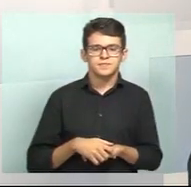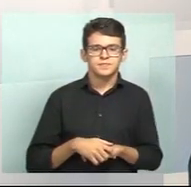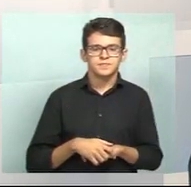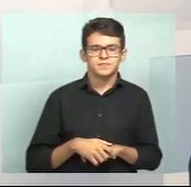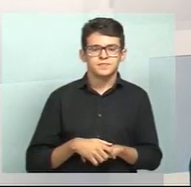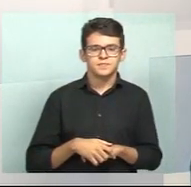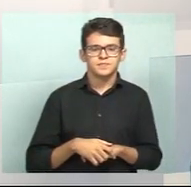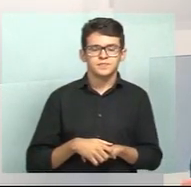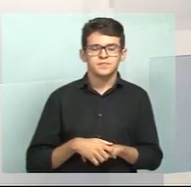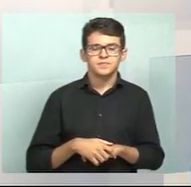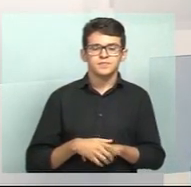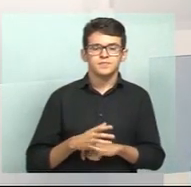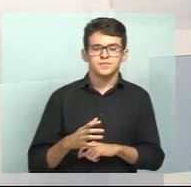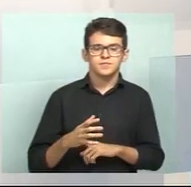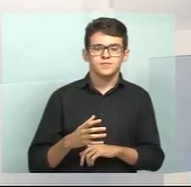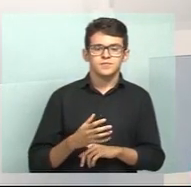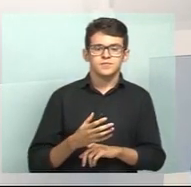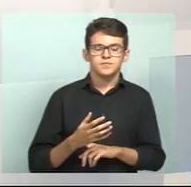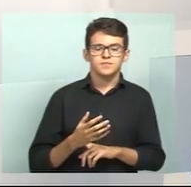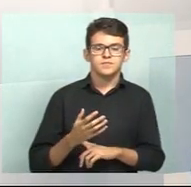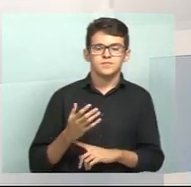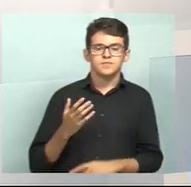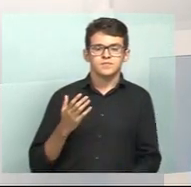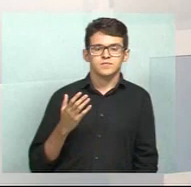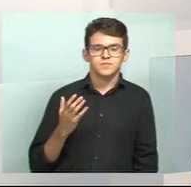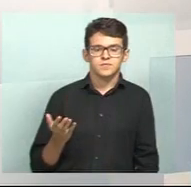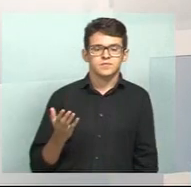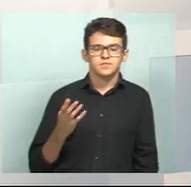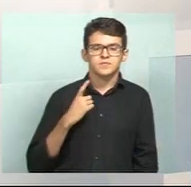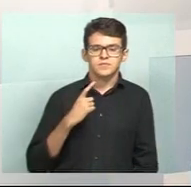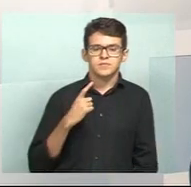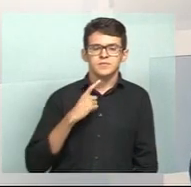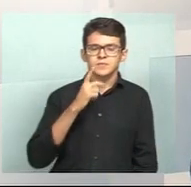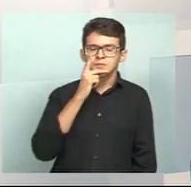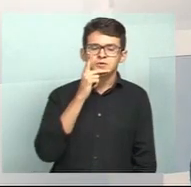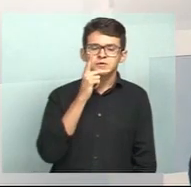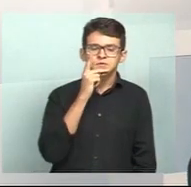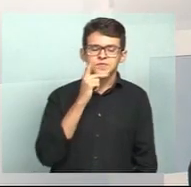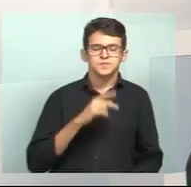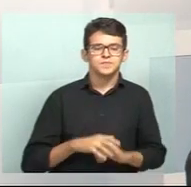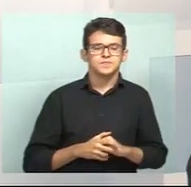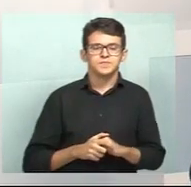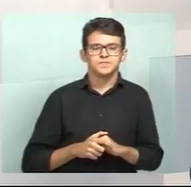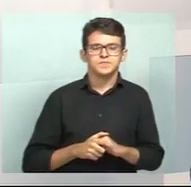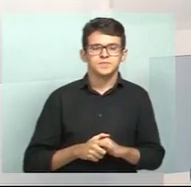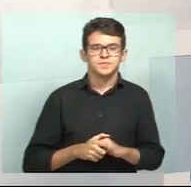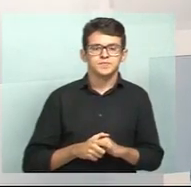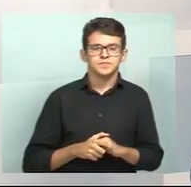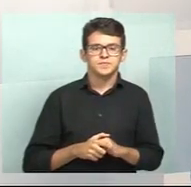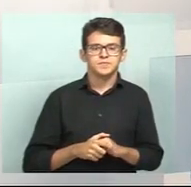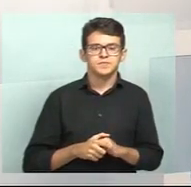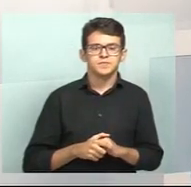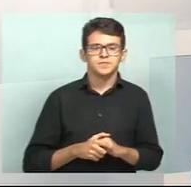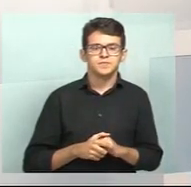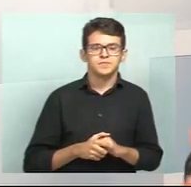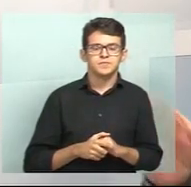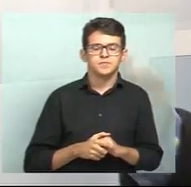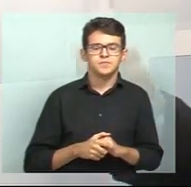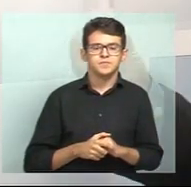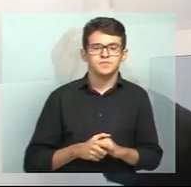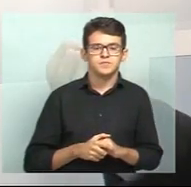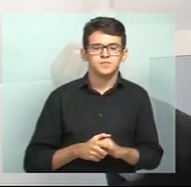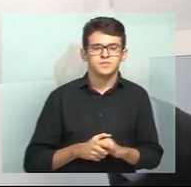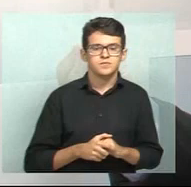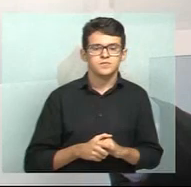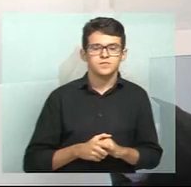ex-presidente... E presidente de honra do Partido Social Democrático Brasileiro. E presidente da República duas vezes. Duas vezes. Então, bem